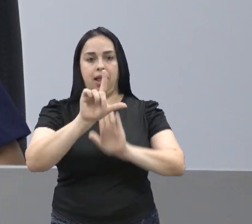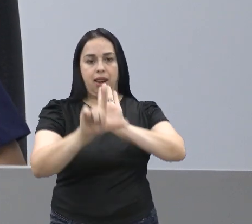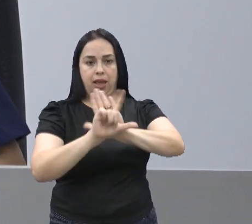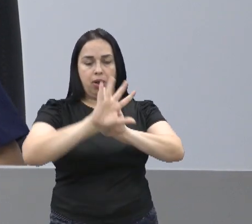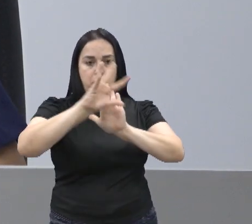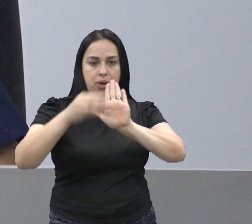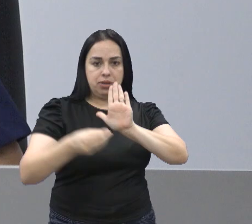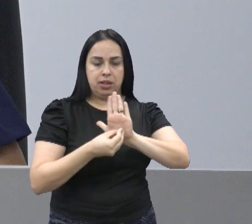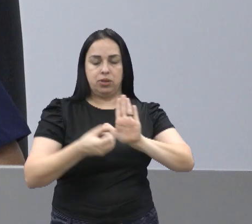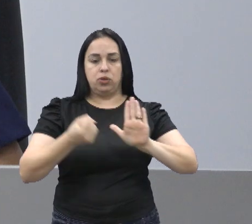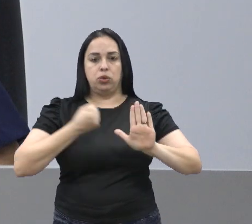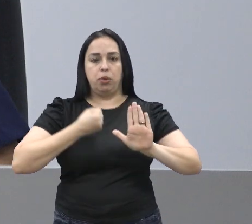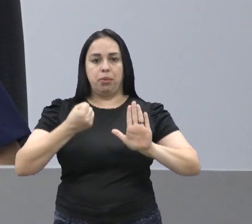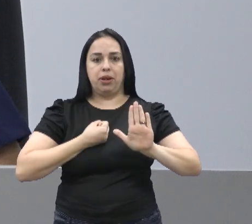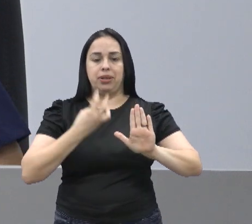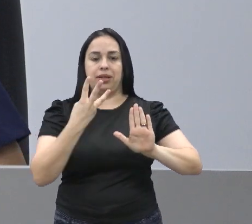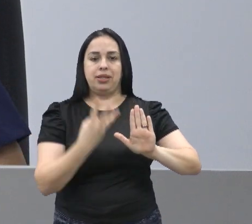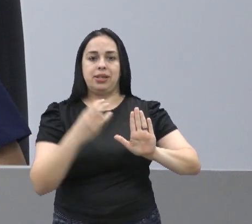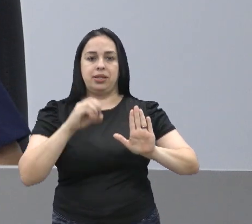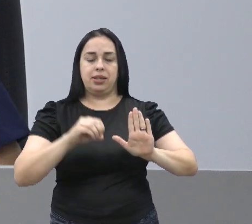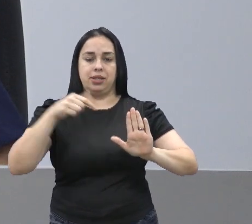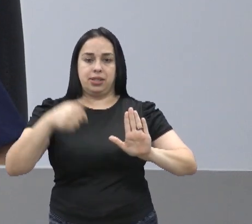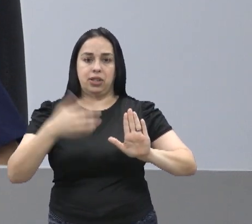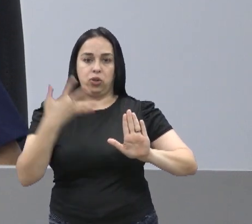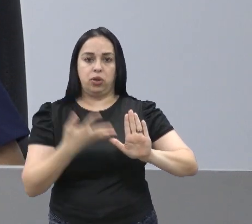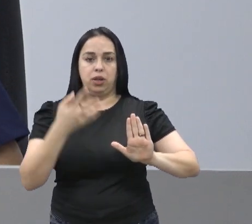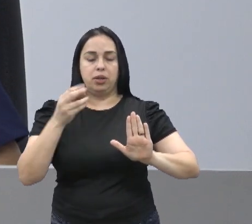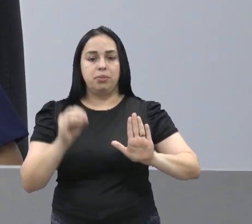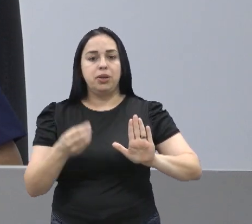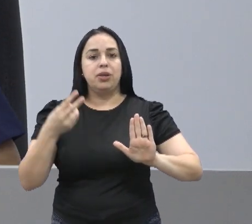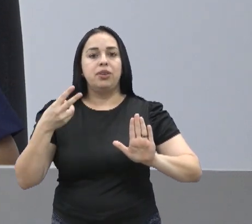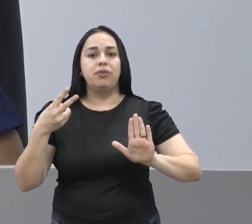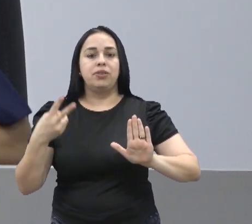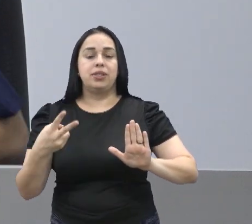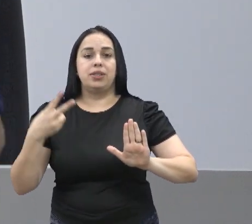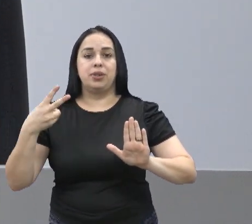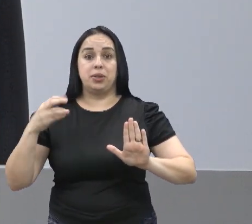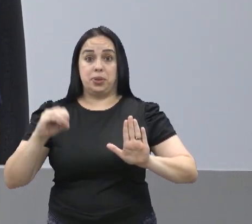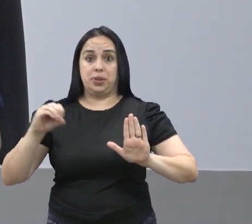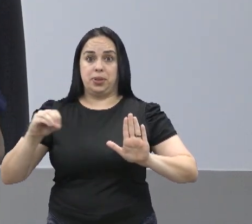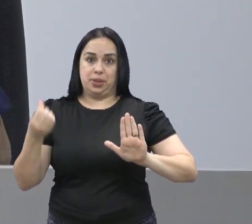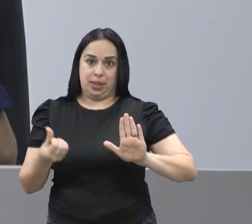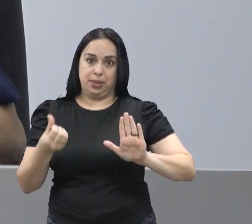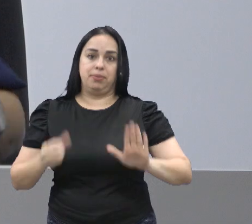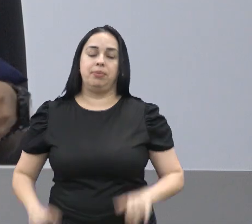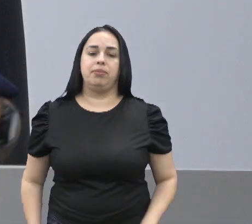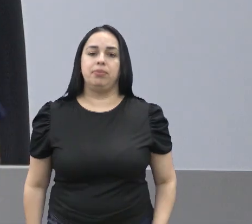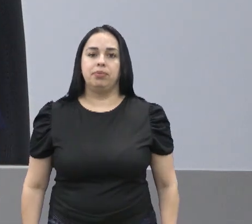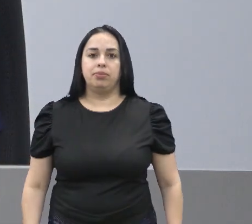número 307, de 28 de novembro de 2006.